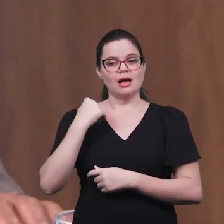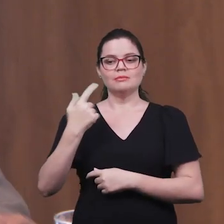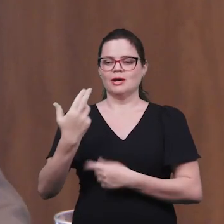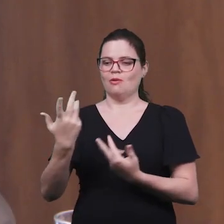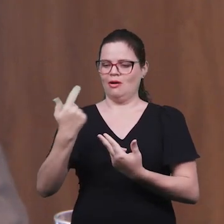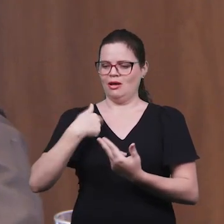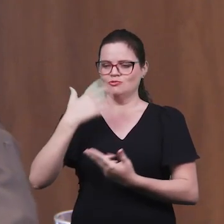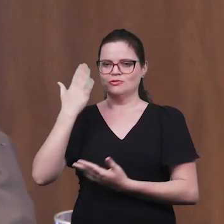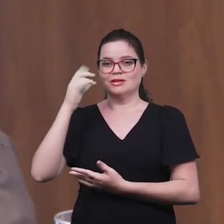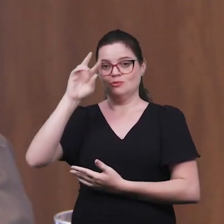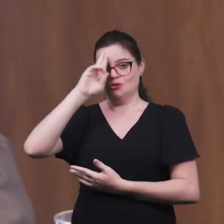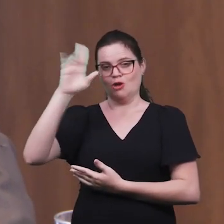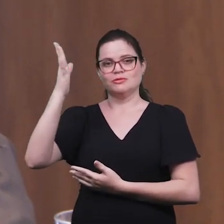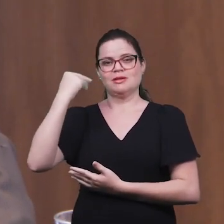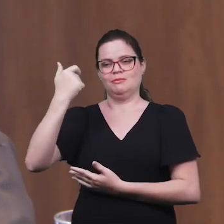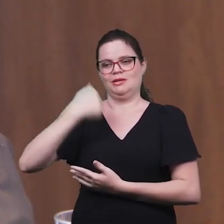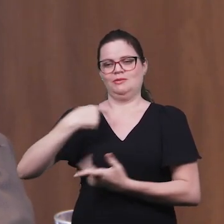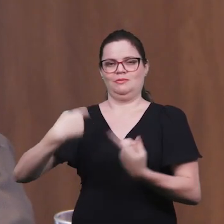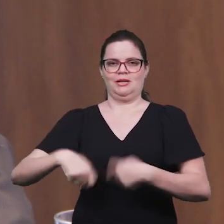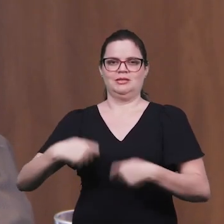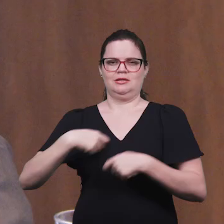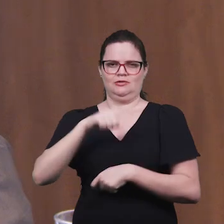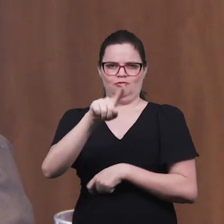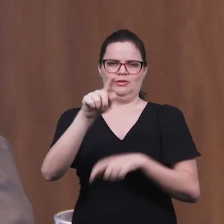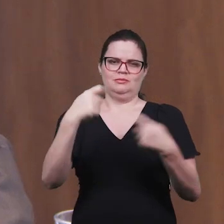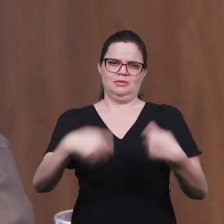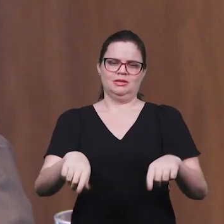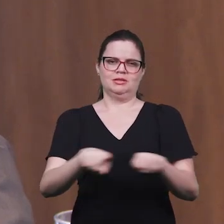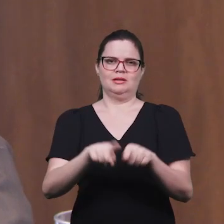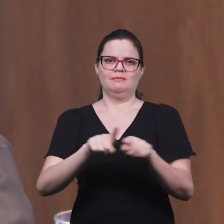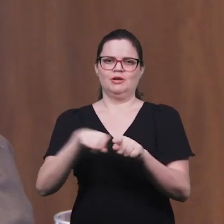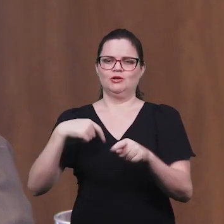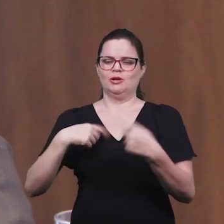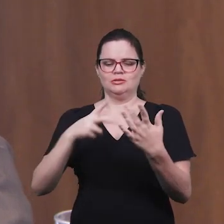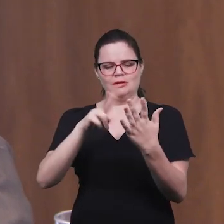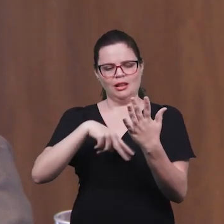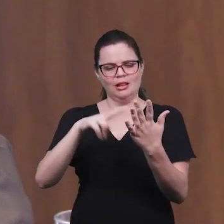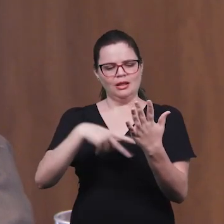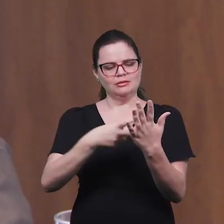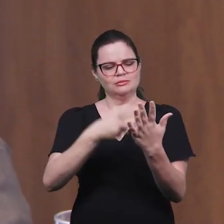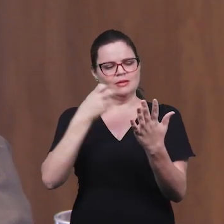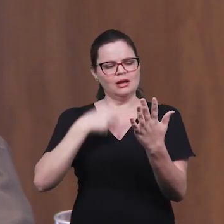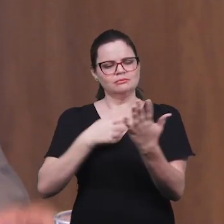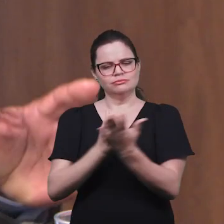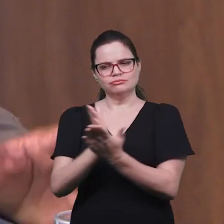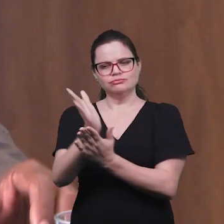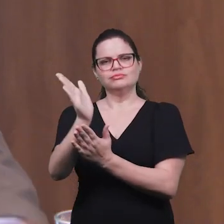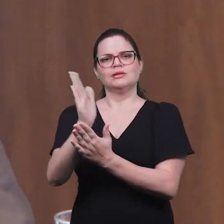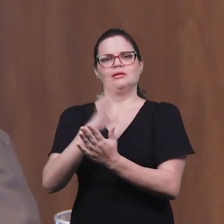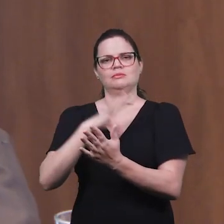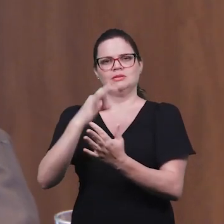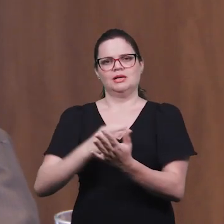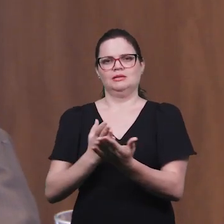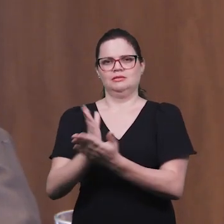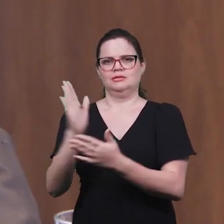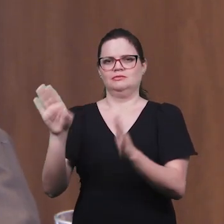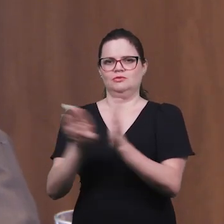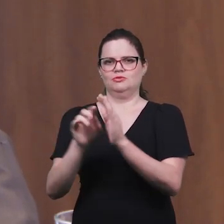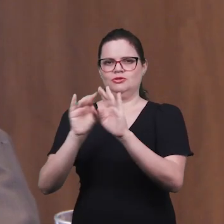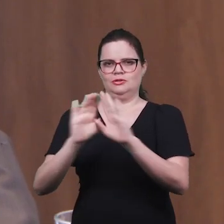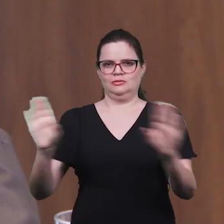Deus antecipadamente preparou, e é só nós observarmos a sua palavra, andar no seu caminho e certamente chegaremos